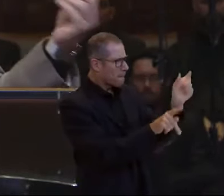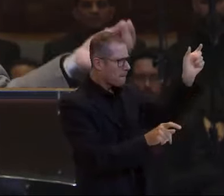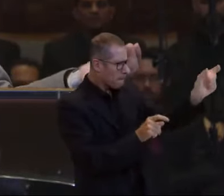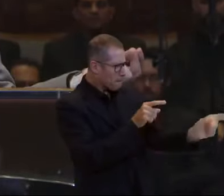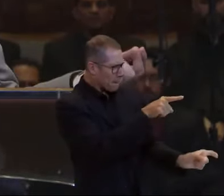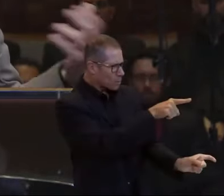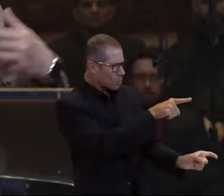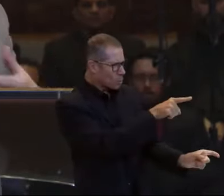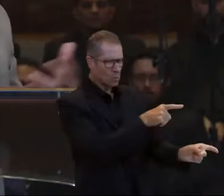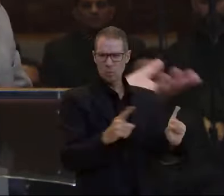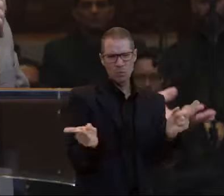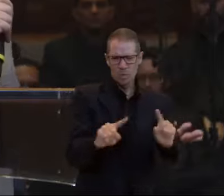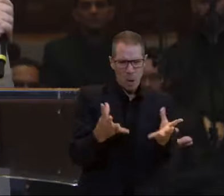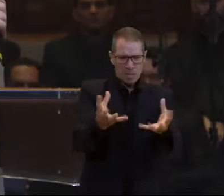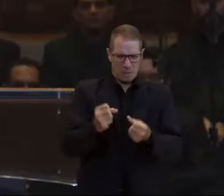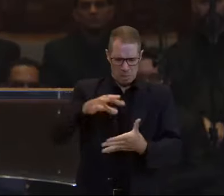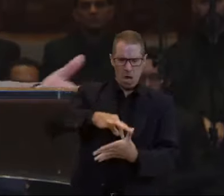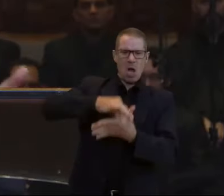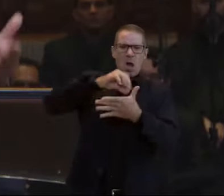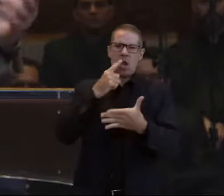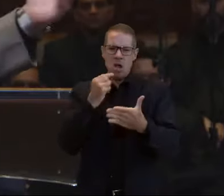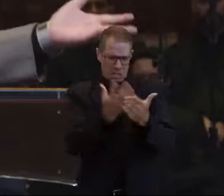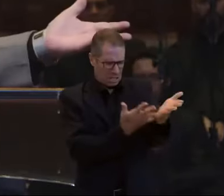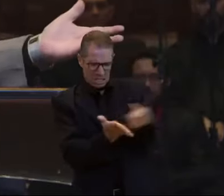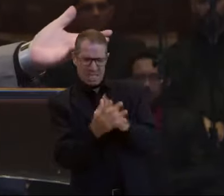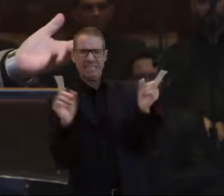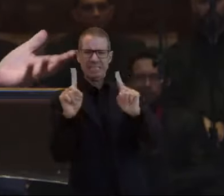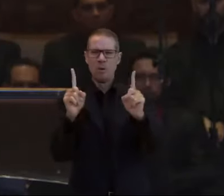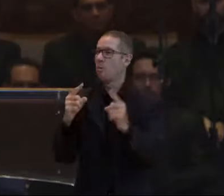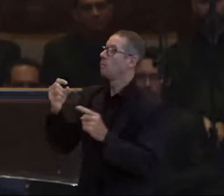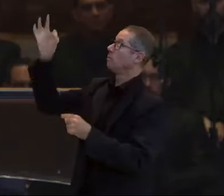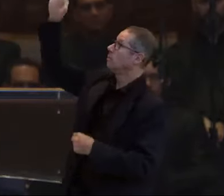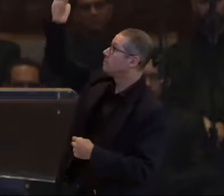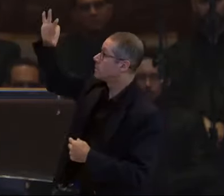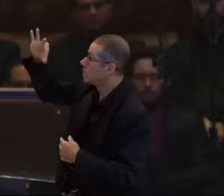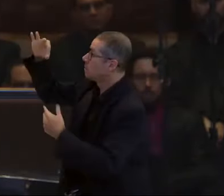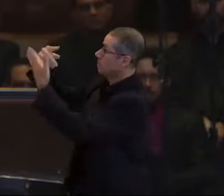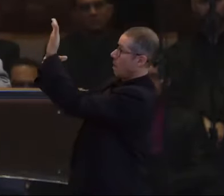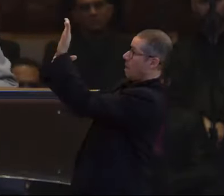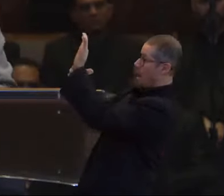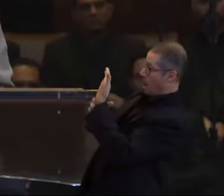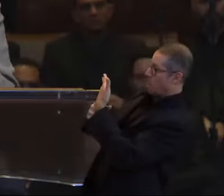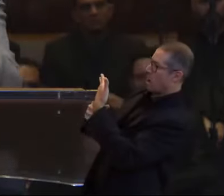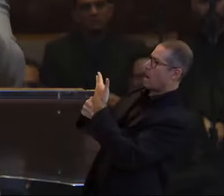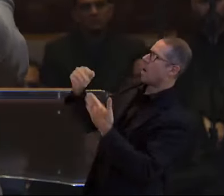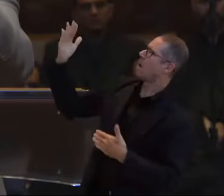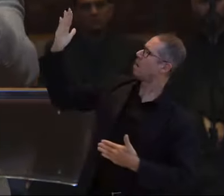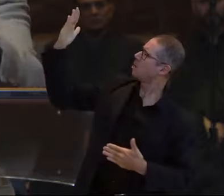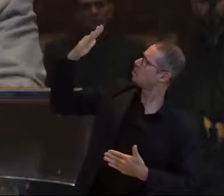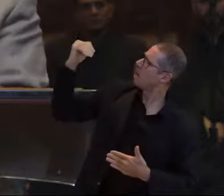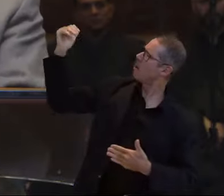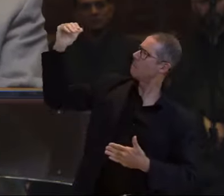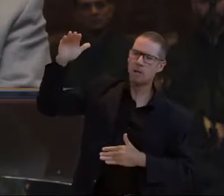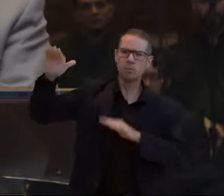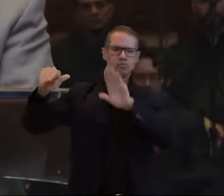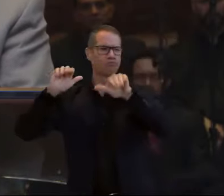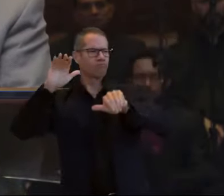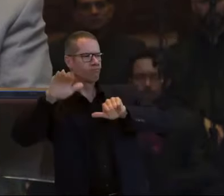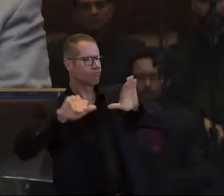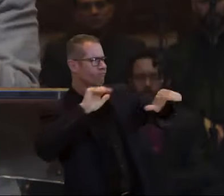não receberam isso da carne e do sangue, mas foi uma revelação do Espírito, ou seja, foram chamados pelo